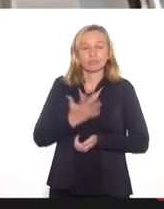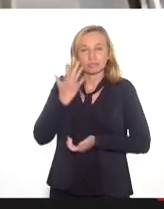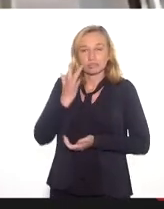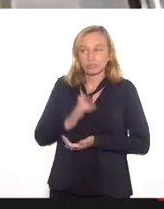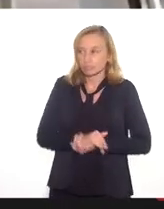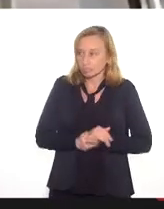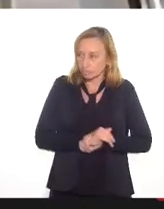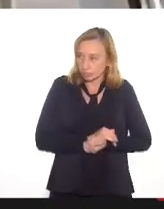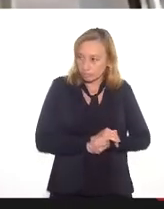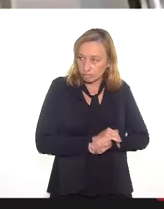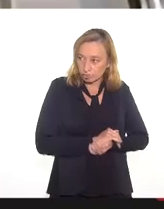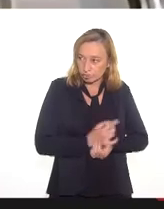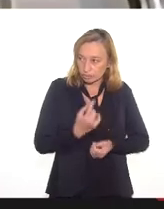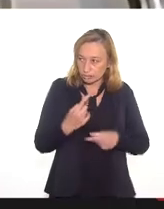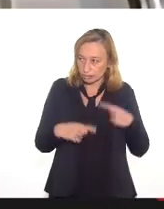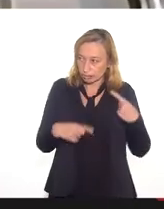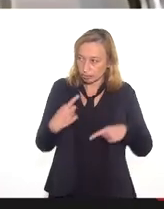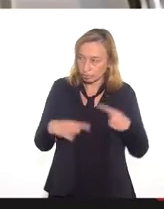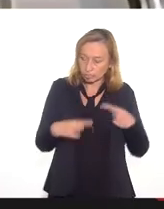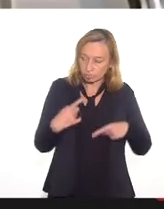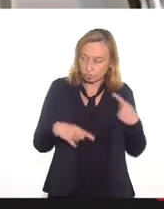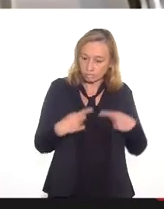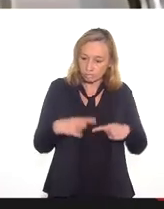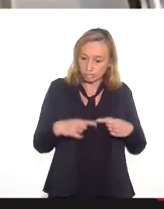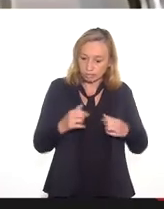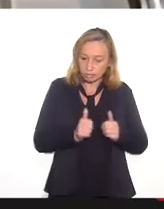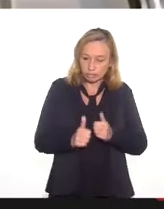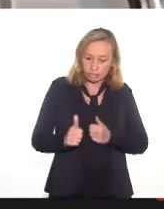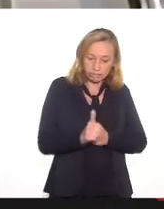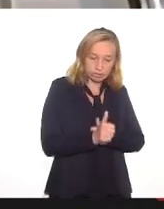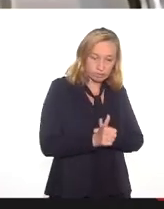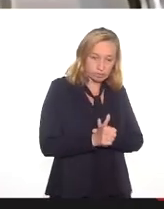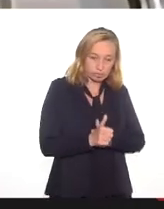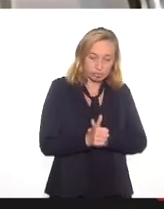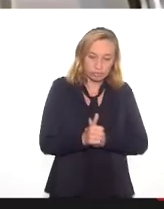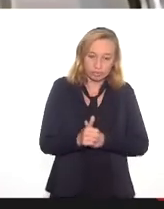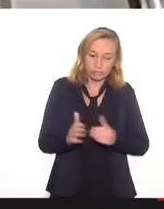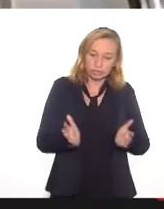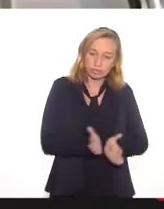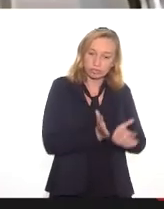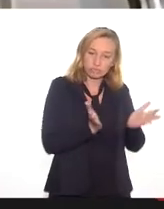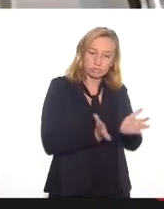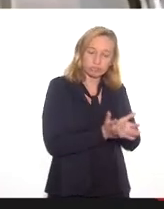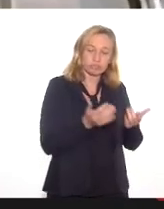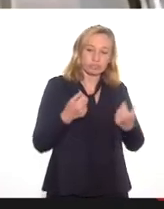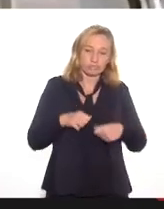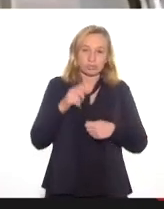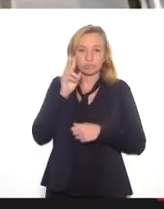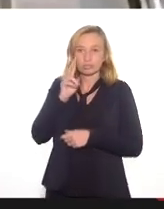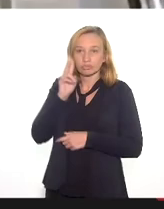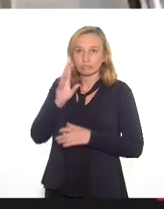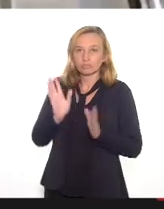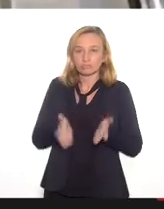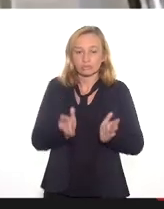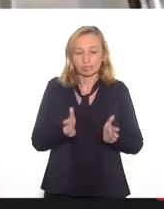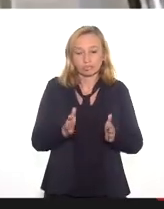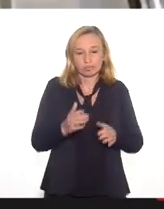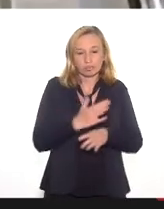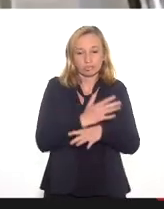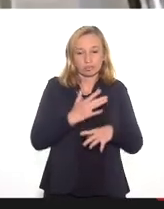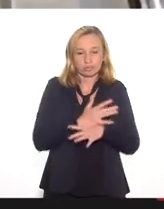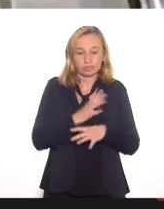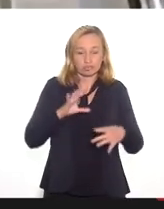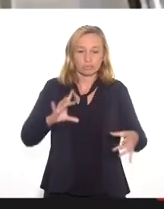uma política que venha enfrentar a extrema pobreza precisa lembrar que hoje as cidades são